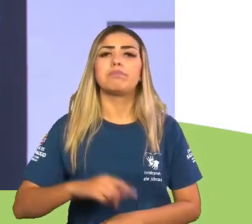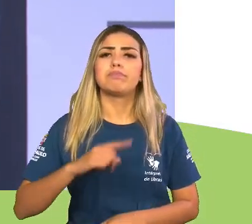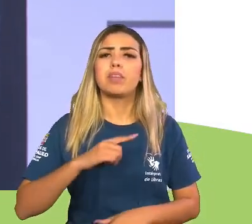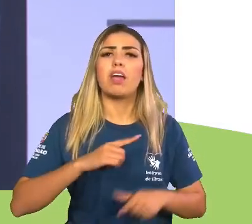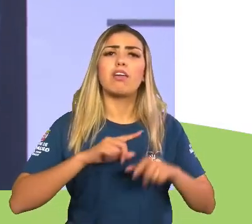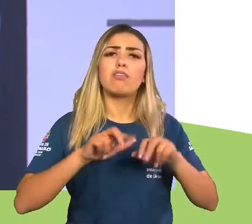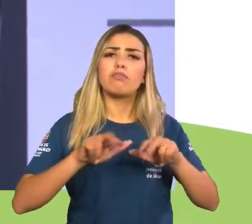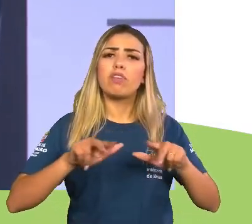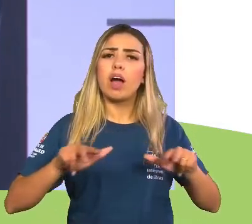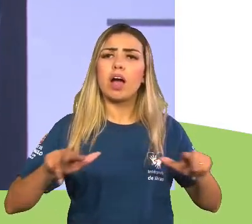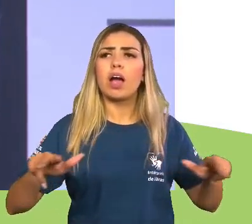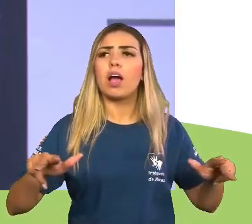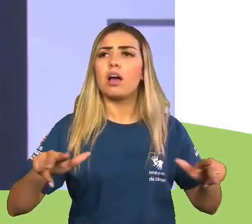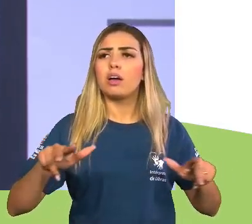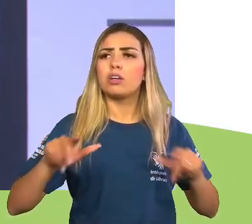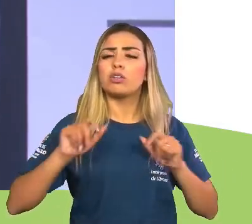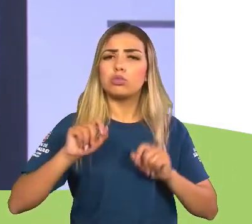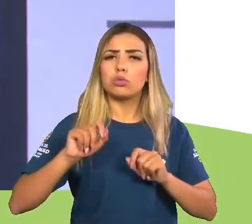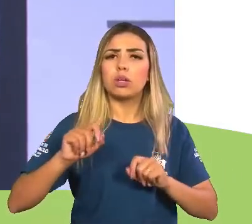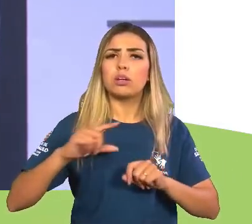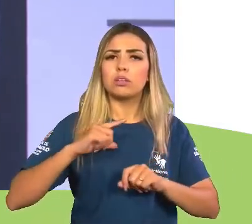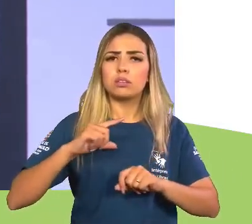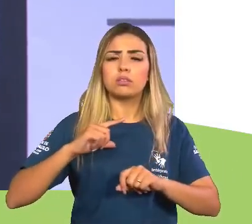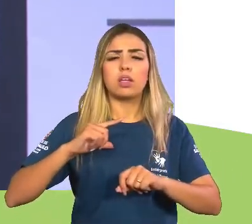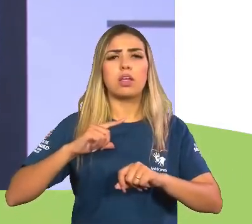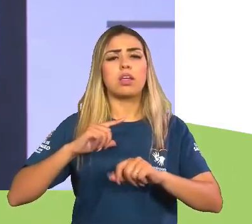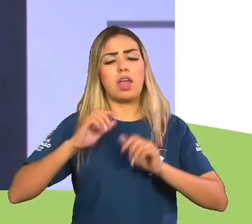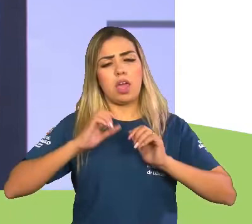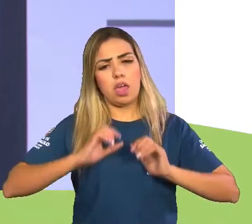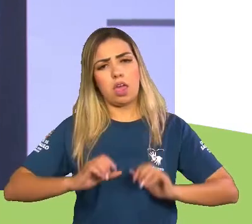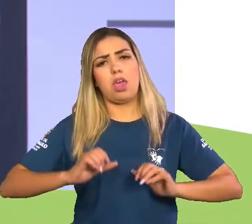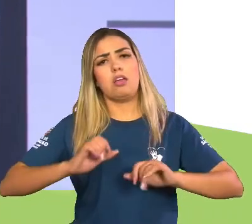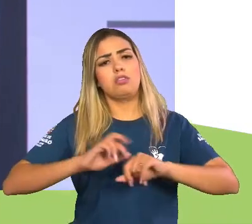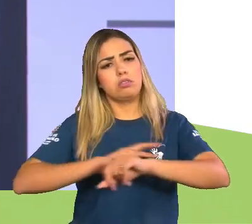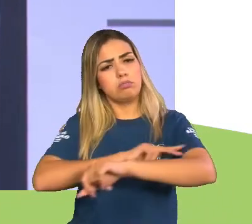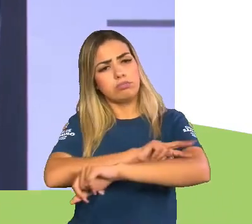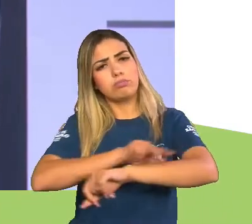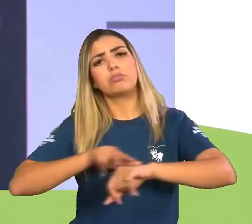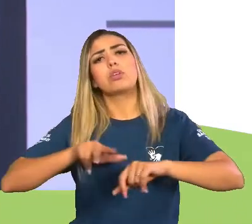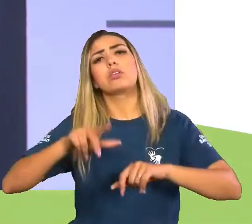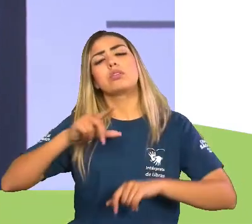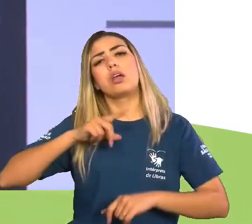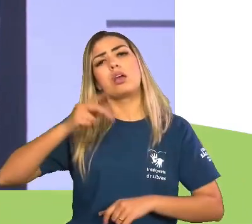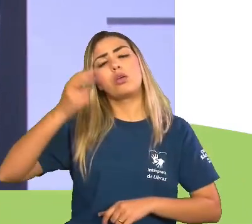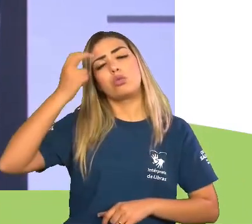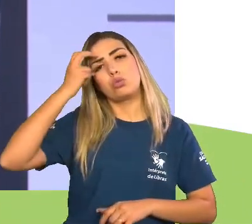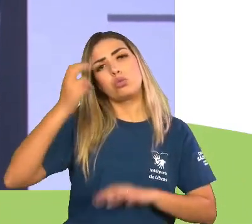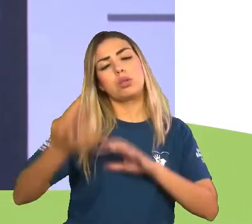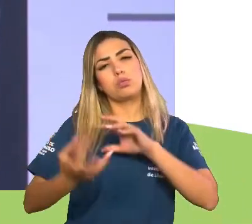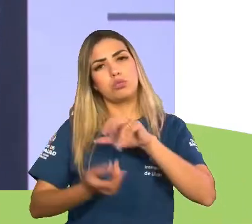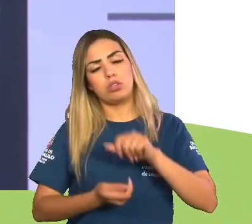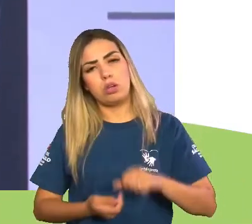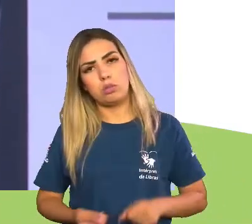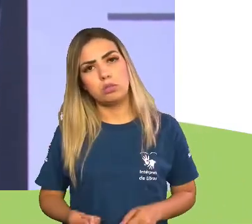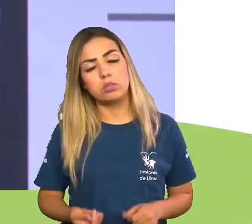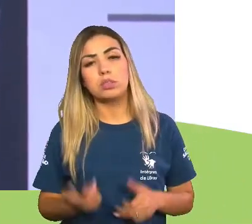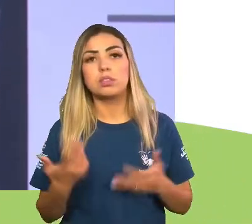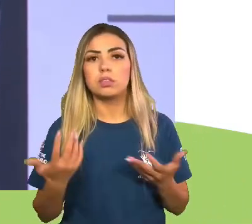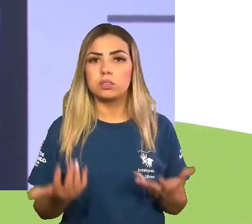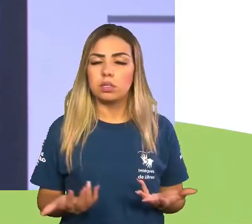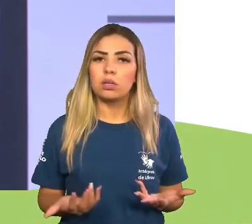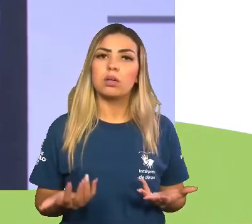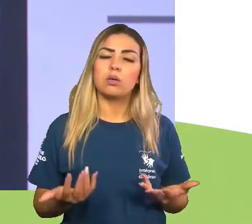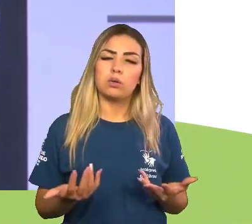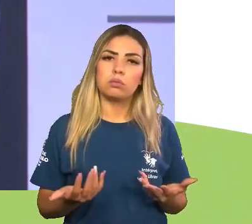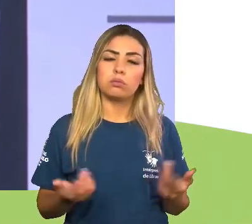vários estágios étnicos e éticos da cultura mundial. Então, era possível, né?